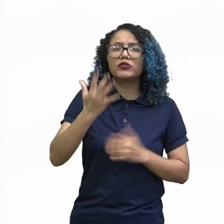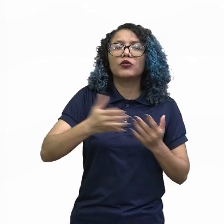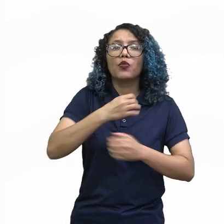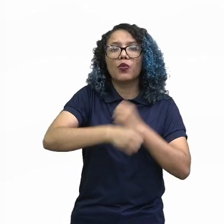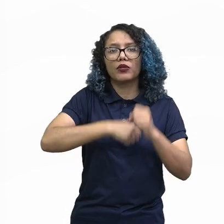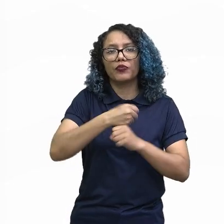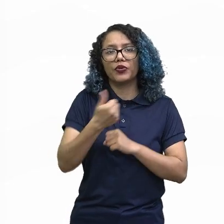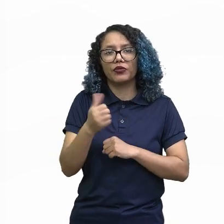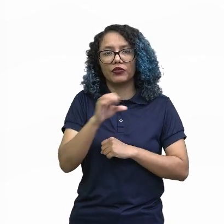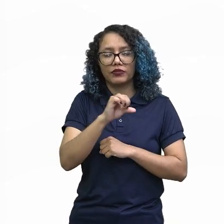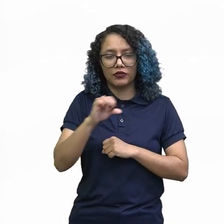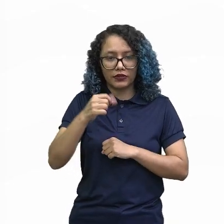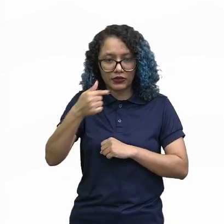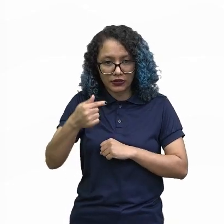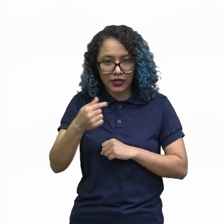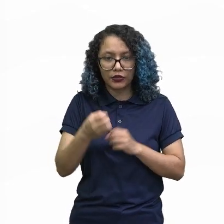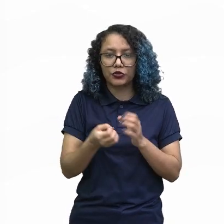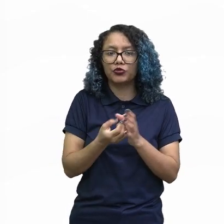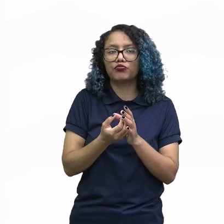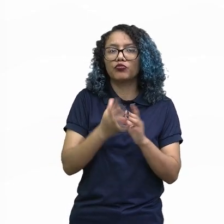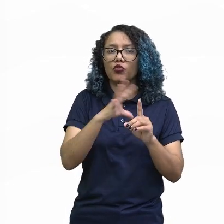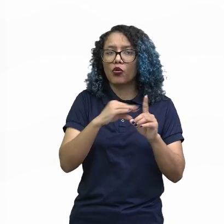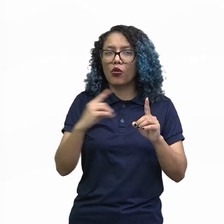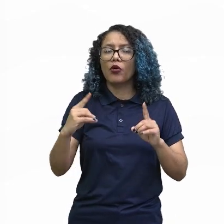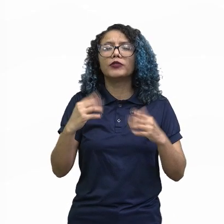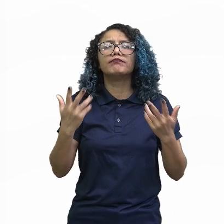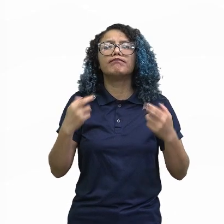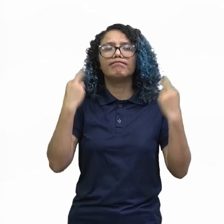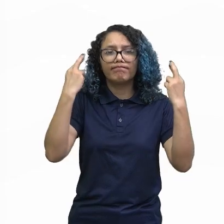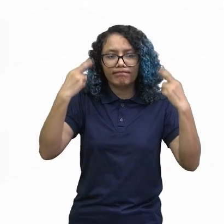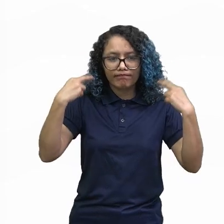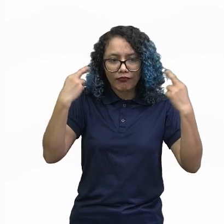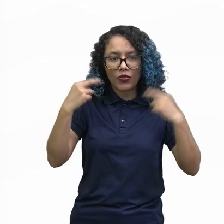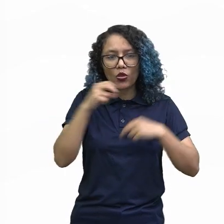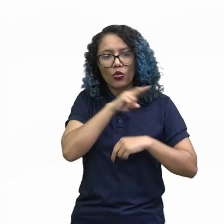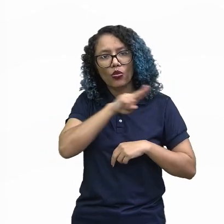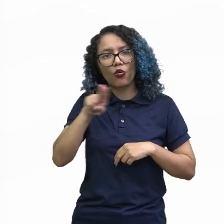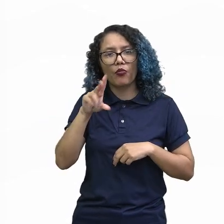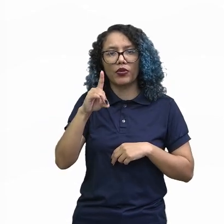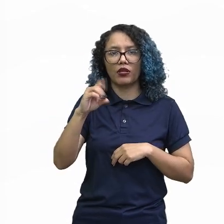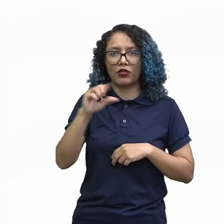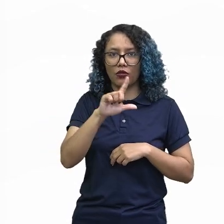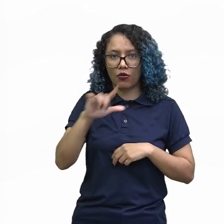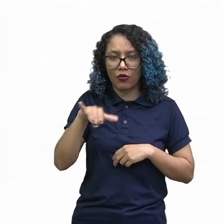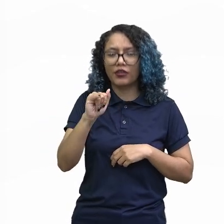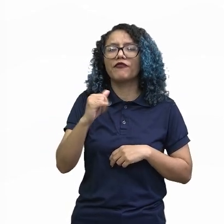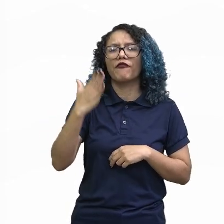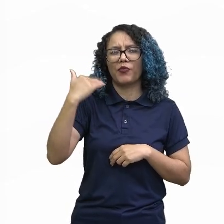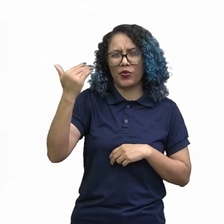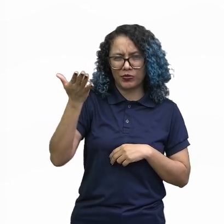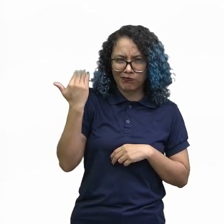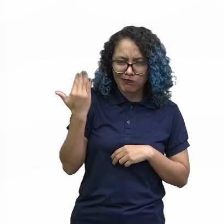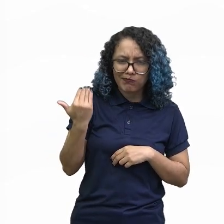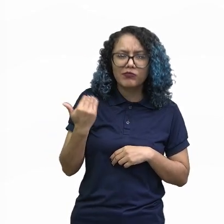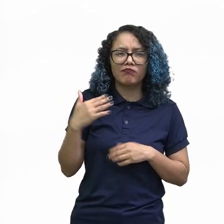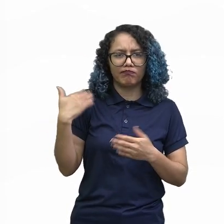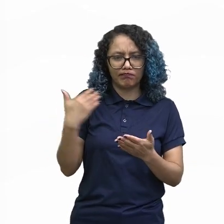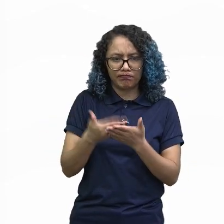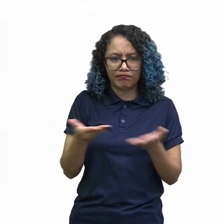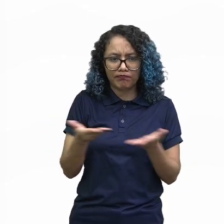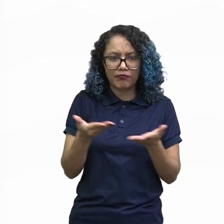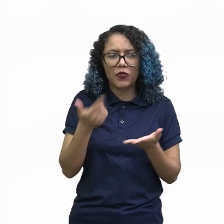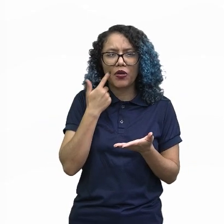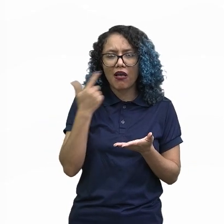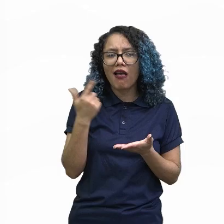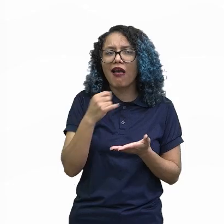1997. O clone produzido foi uma ovelha que recebeu o nome de Dolly. Ficou bem famoso aí na época e até hoje ainda